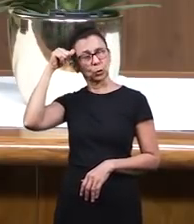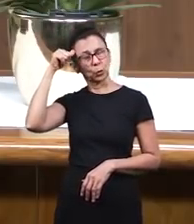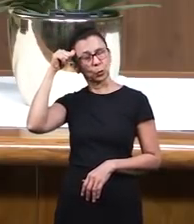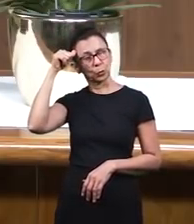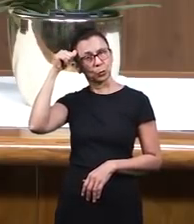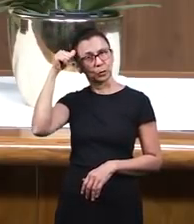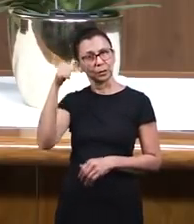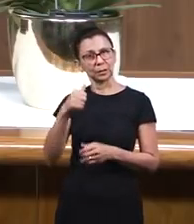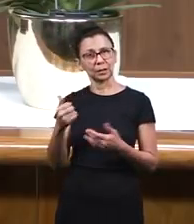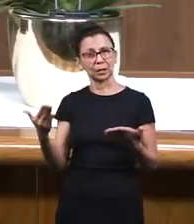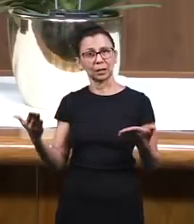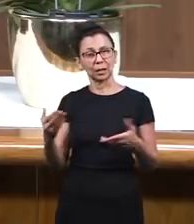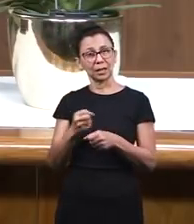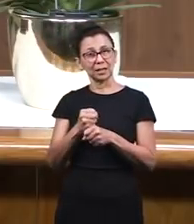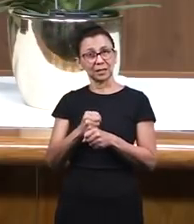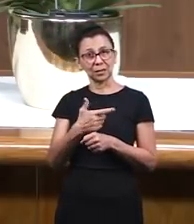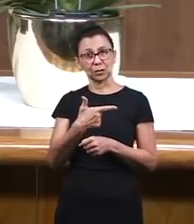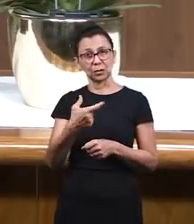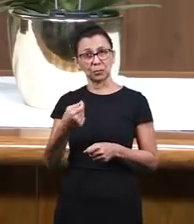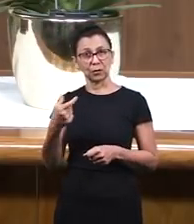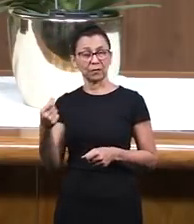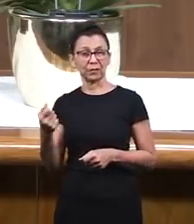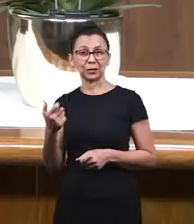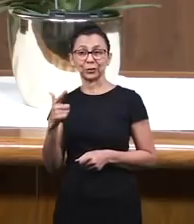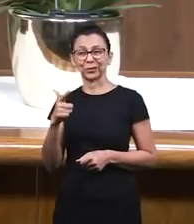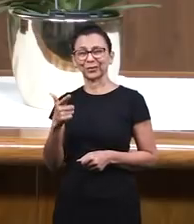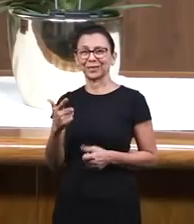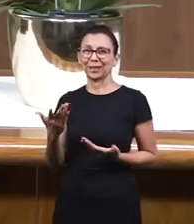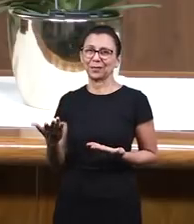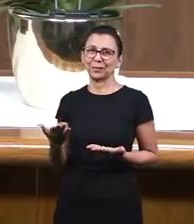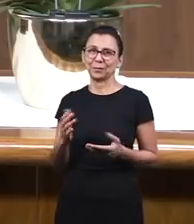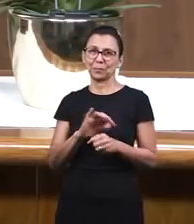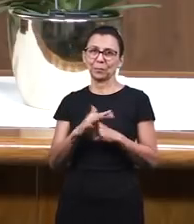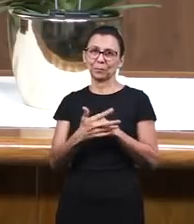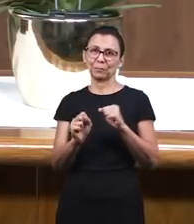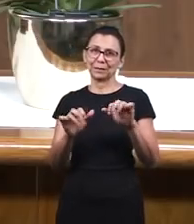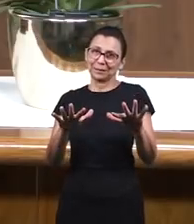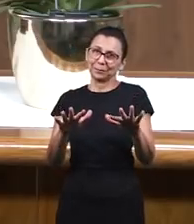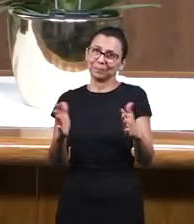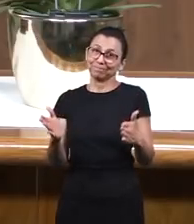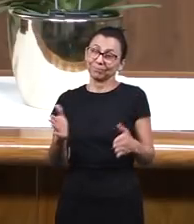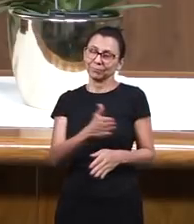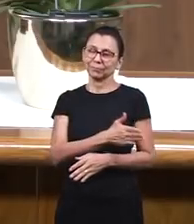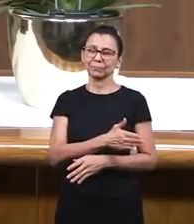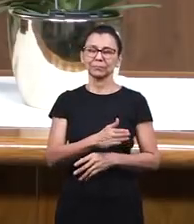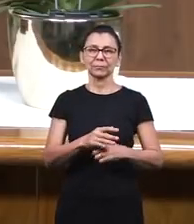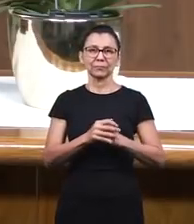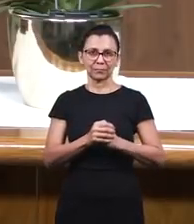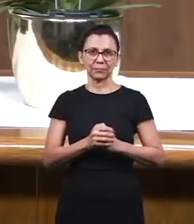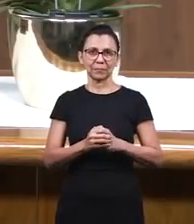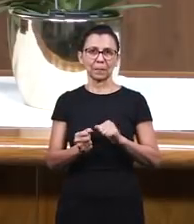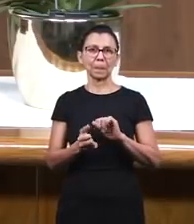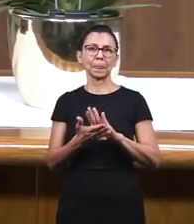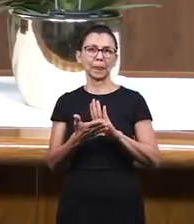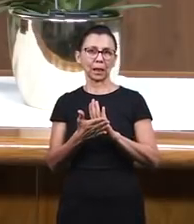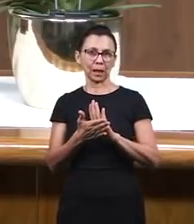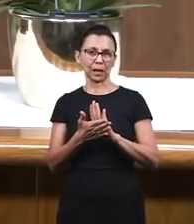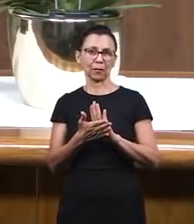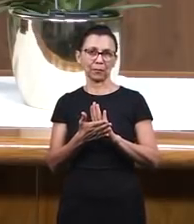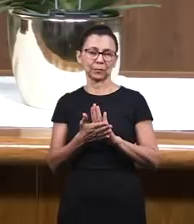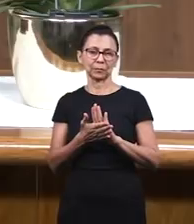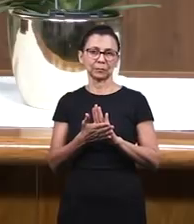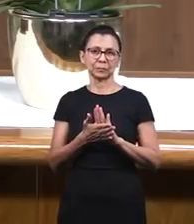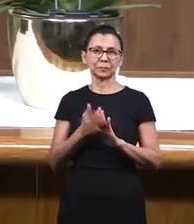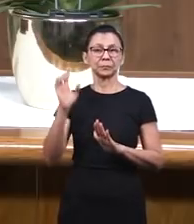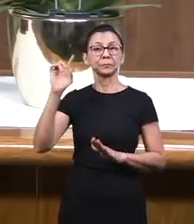da pandemia, mas sempre temos esse trabalho que é feito naquela região. Amém? Vamos cantar então um louvor ao Senhor agora, e